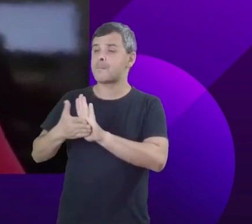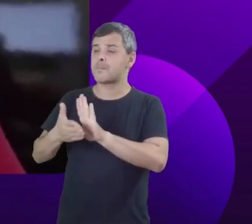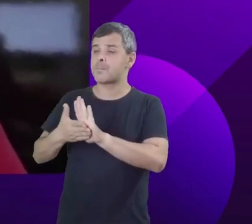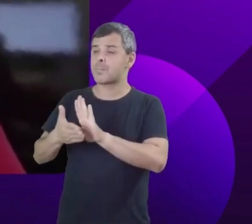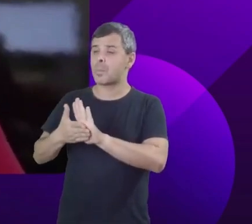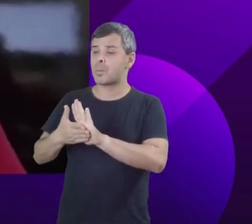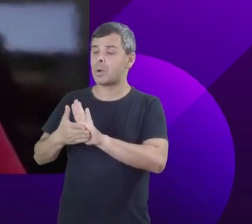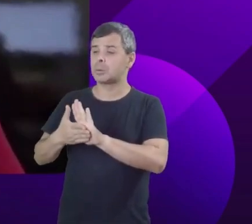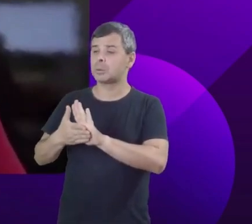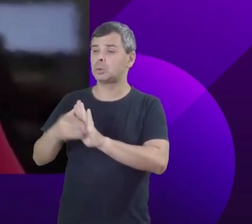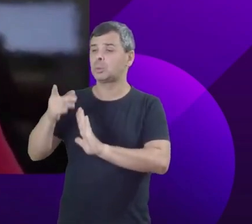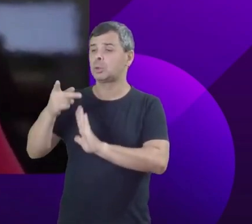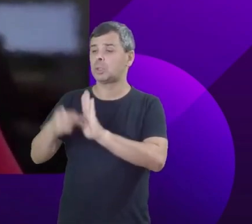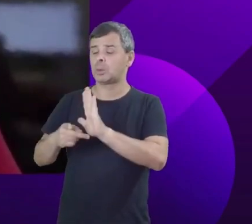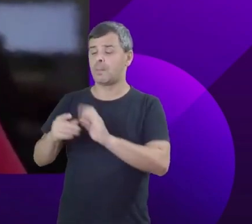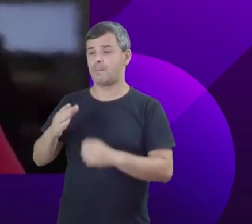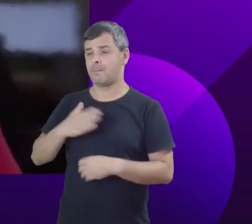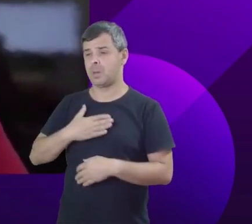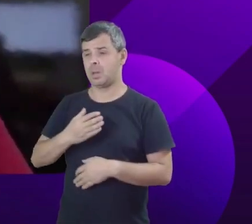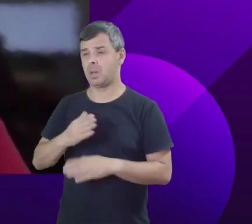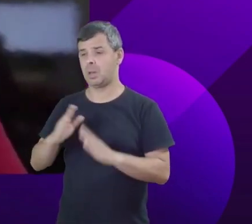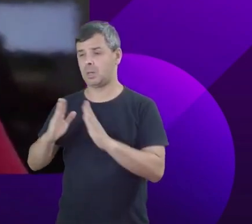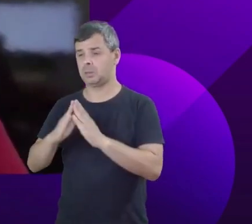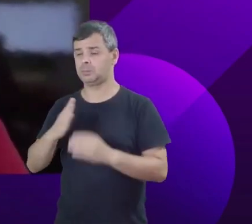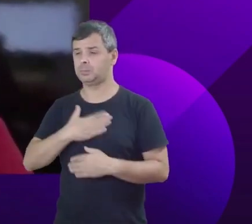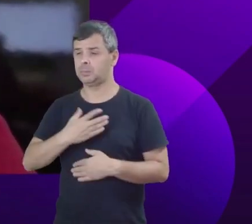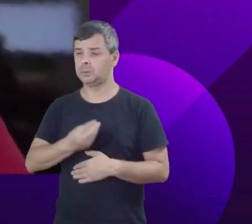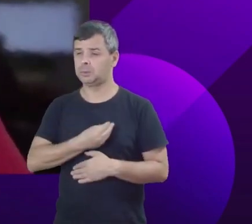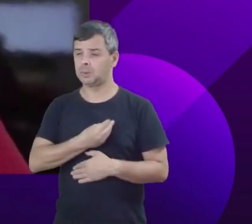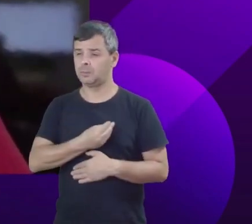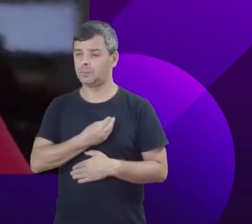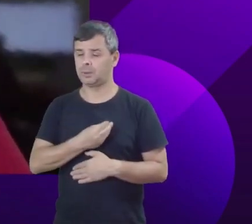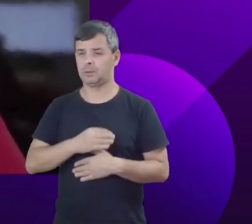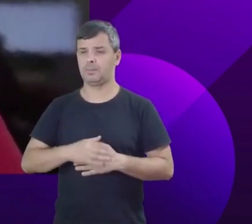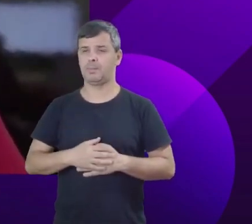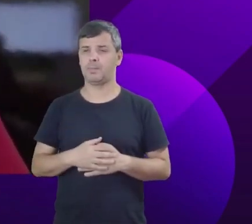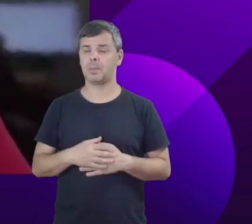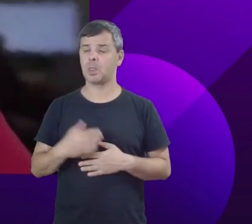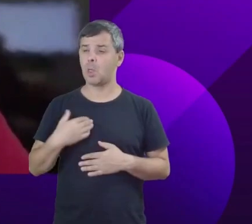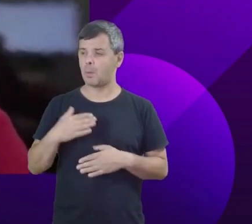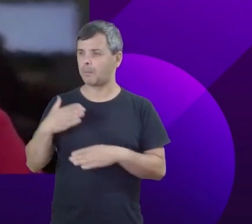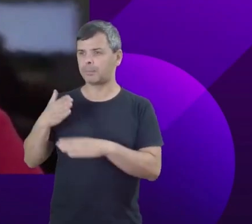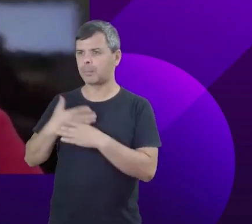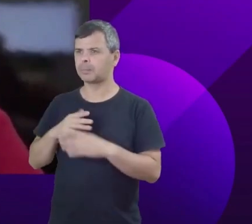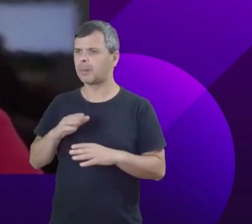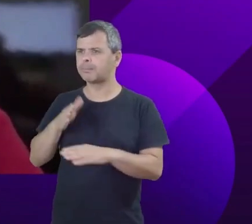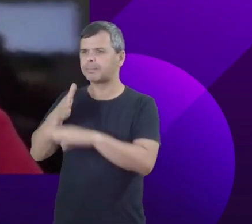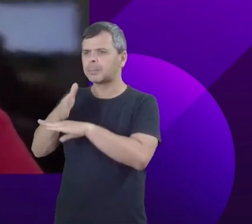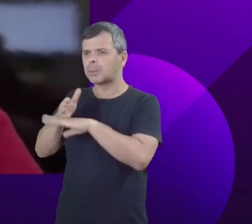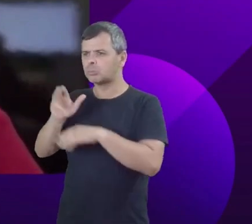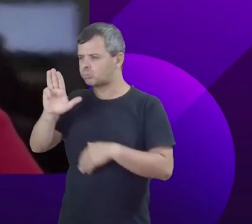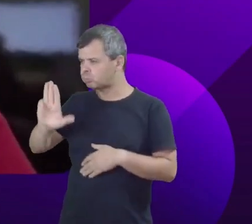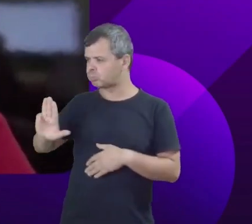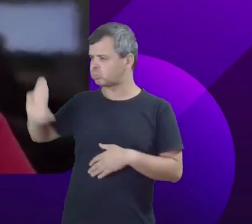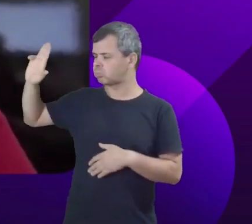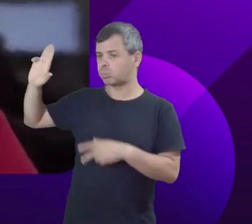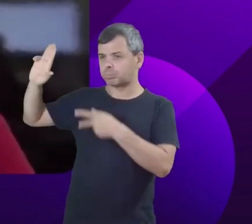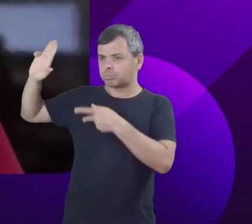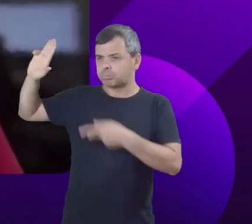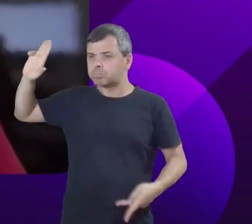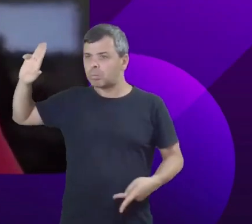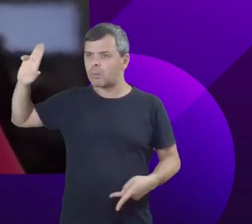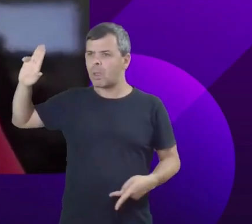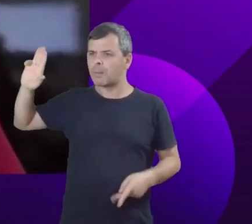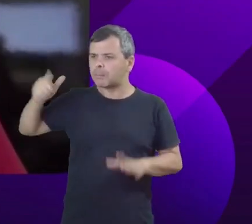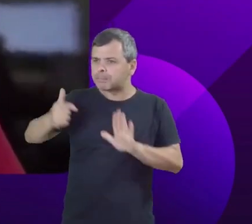Minha Casa Minha Vida. E aí nós tivemos, então, a presença do Lula, assim, em algumas vezes aqui do presidente,